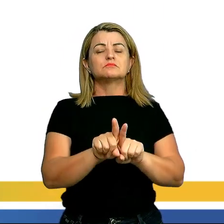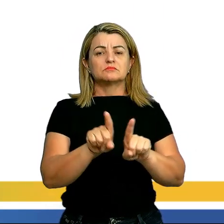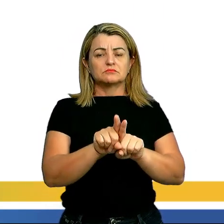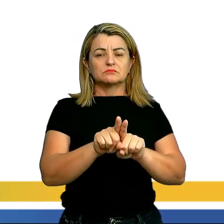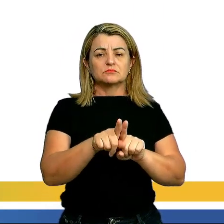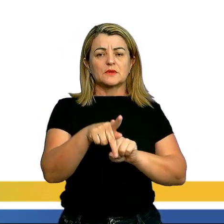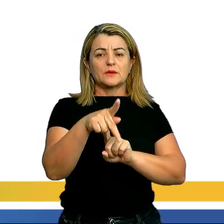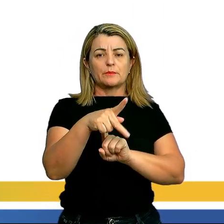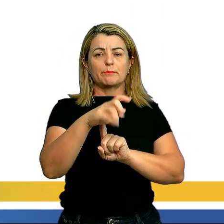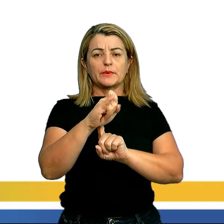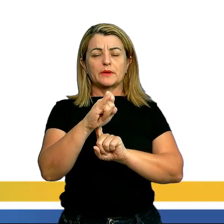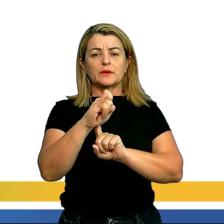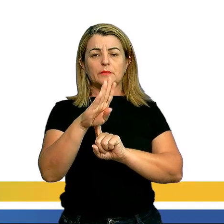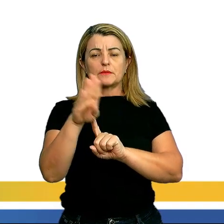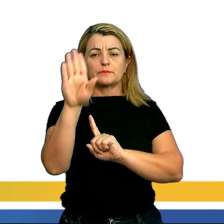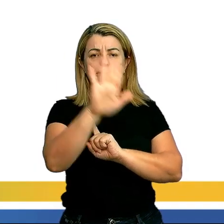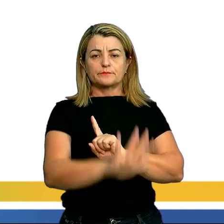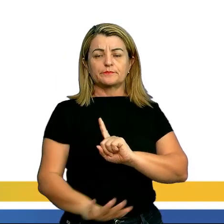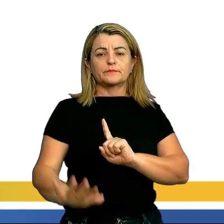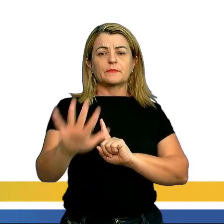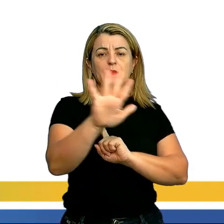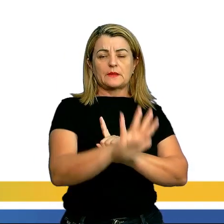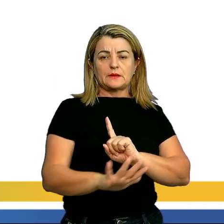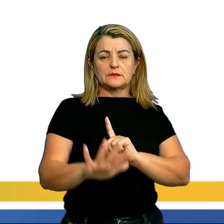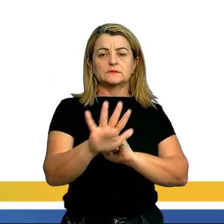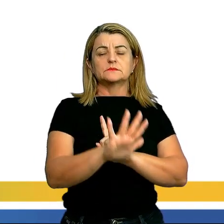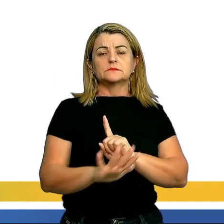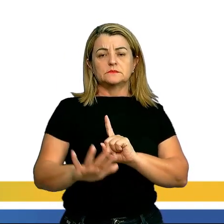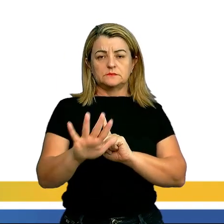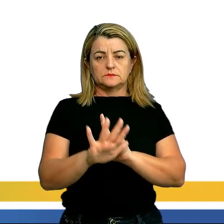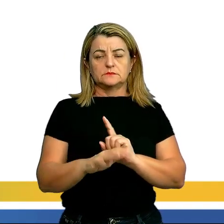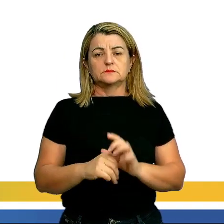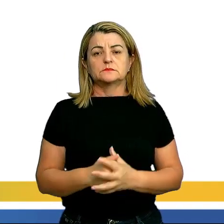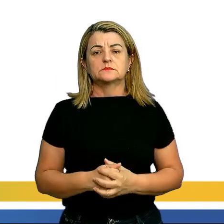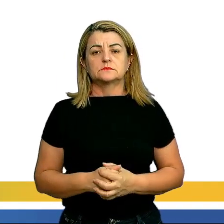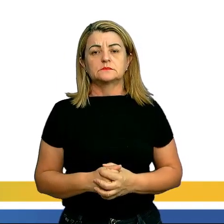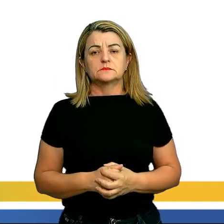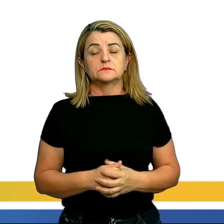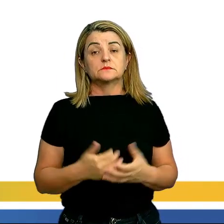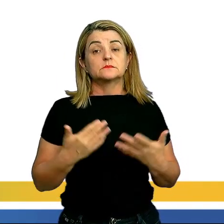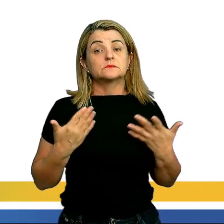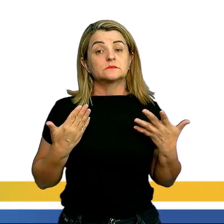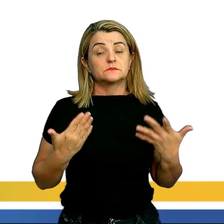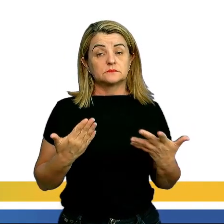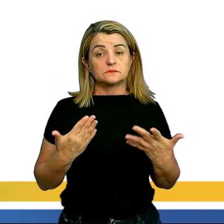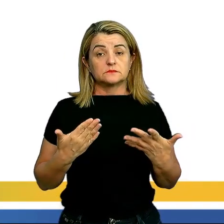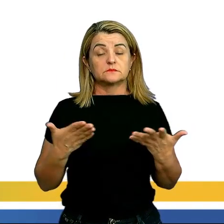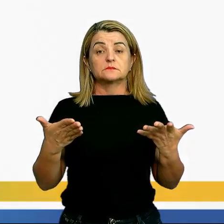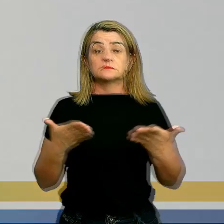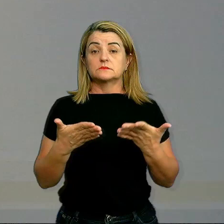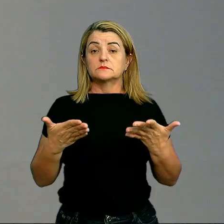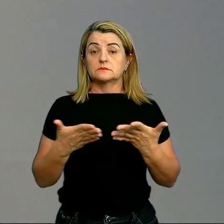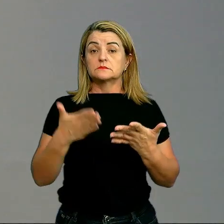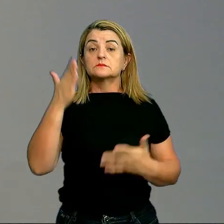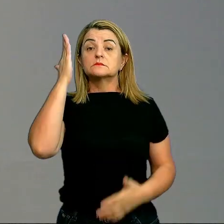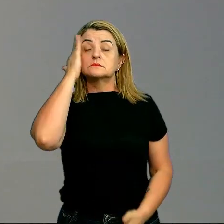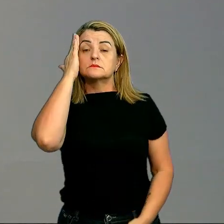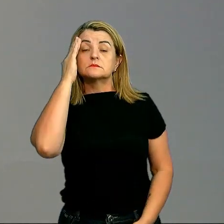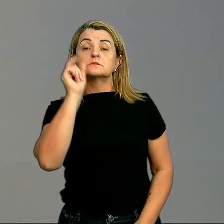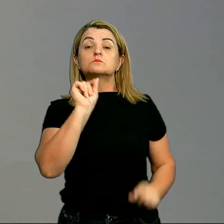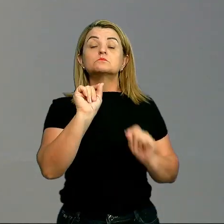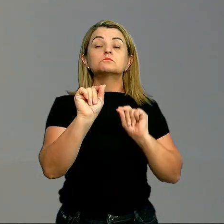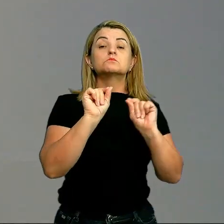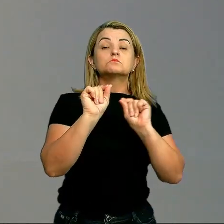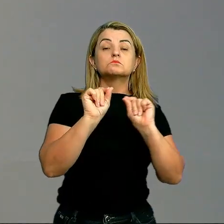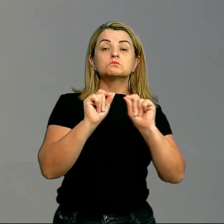PIB mundial, tá? Não só dos Estados Unidos, a principal nação. Então, agora que a gente entendeu o que foi,